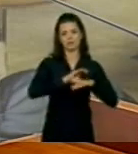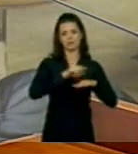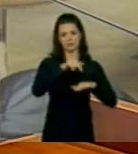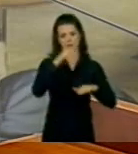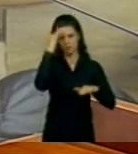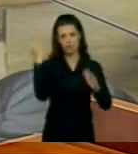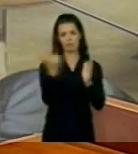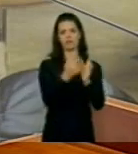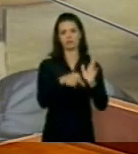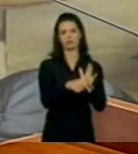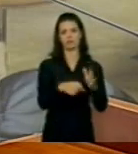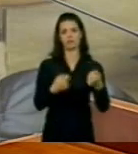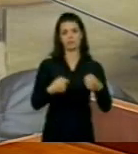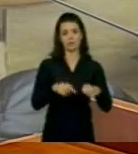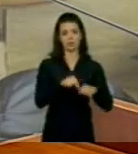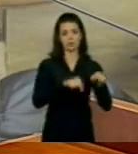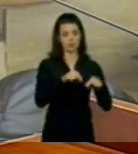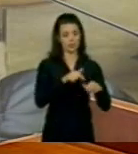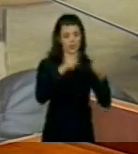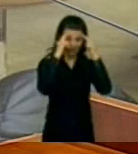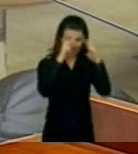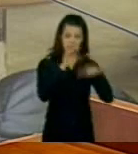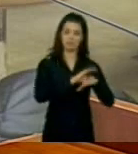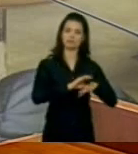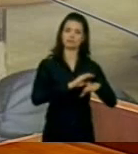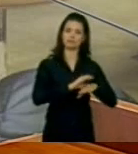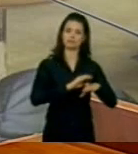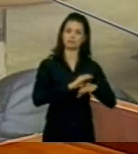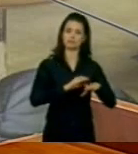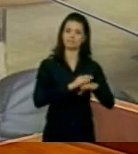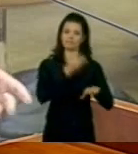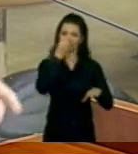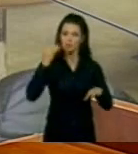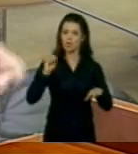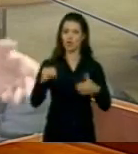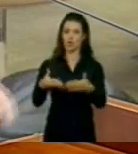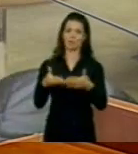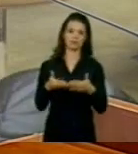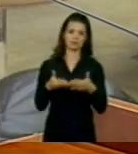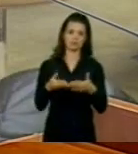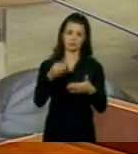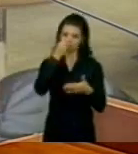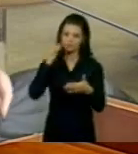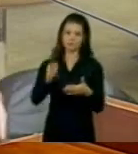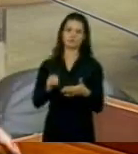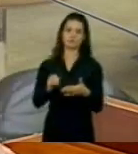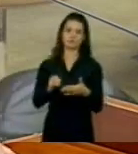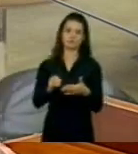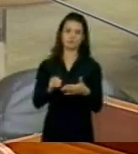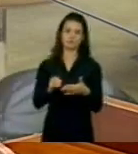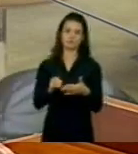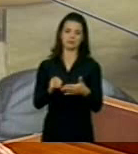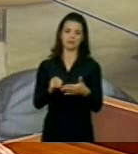É preciso, então, servir a Constituição e recusar essa interpretação, me permito dizer, de ponta cabeça, que pretende